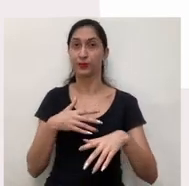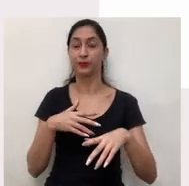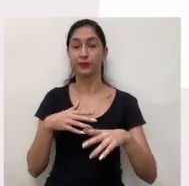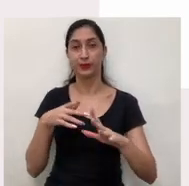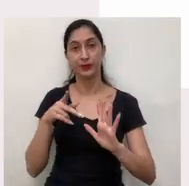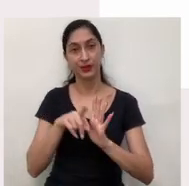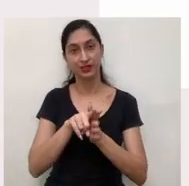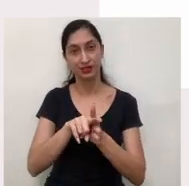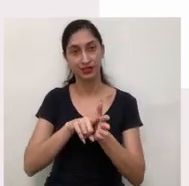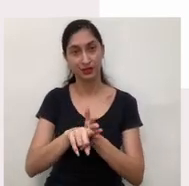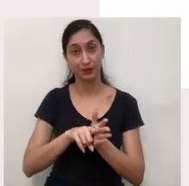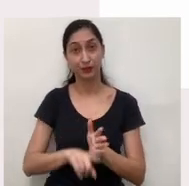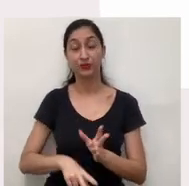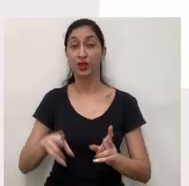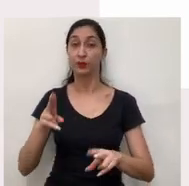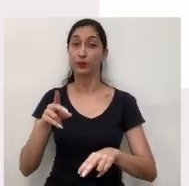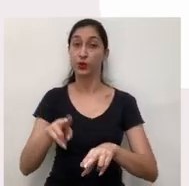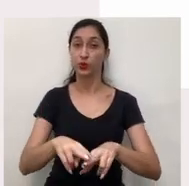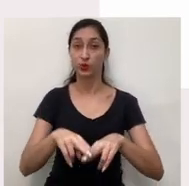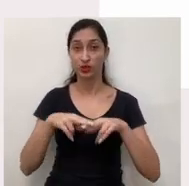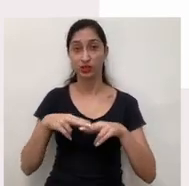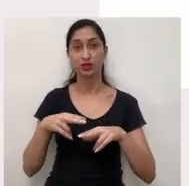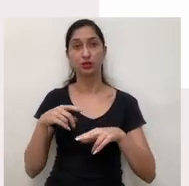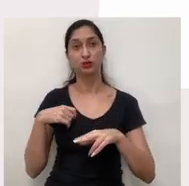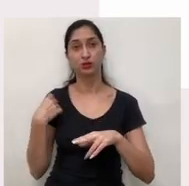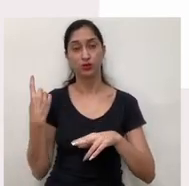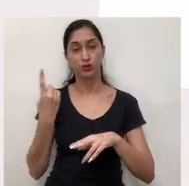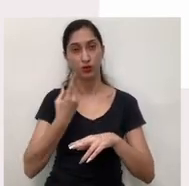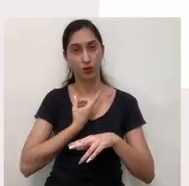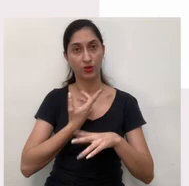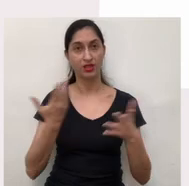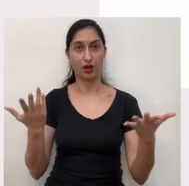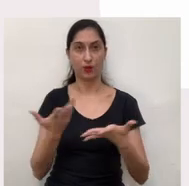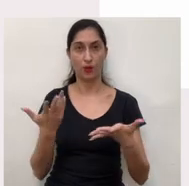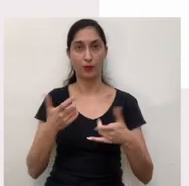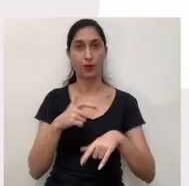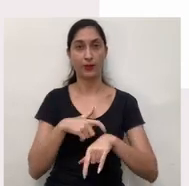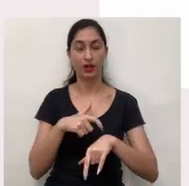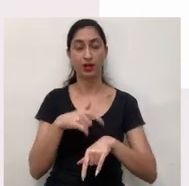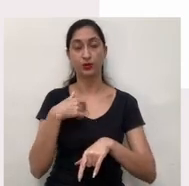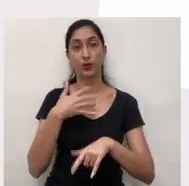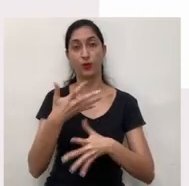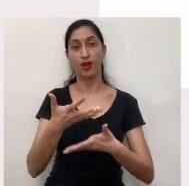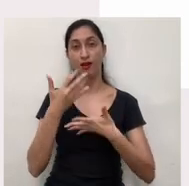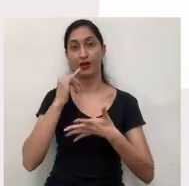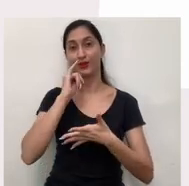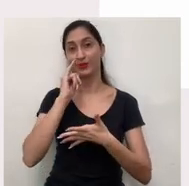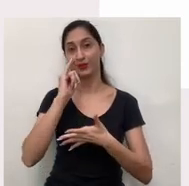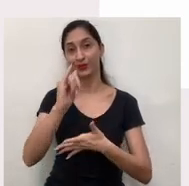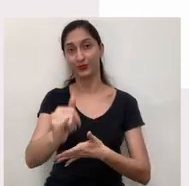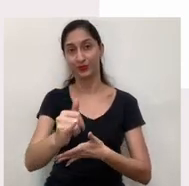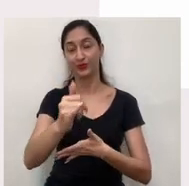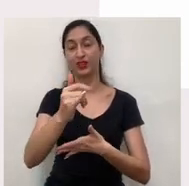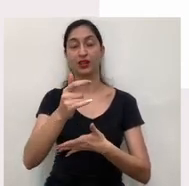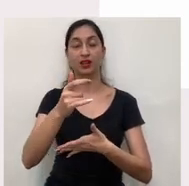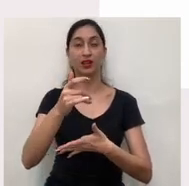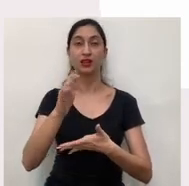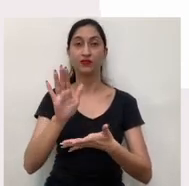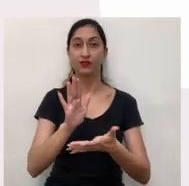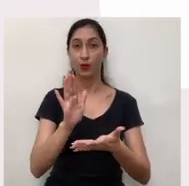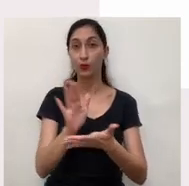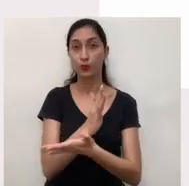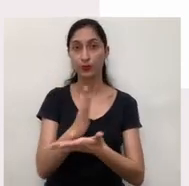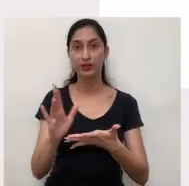é por isso mesmo que também, ainda num caráter de preâmbulo, assim, dizer que muitas das